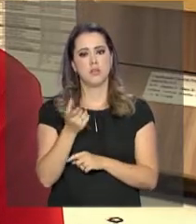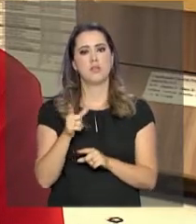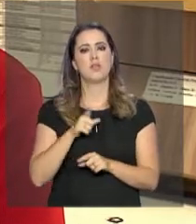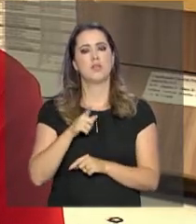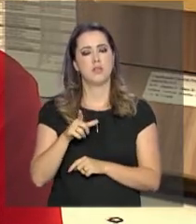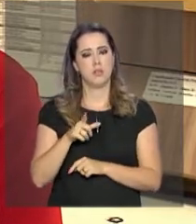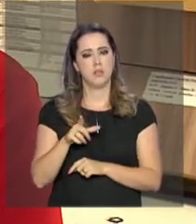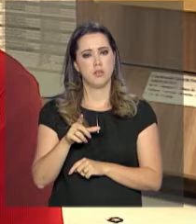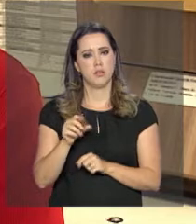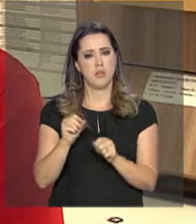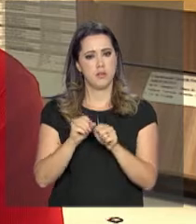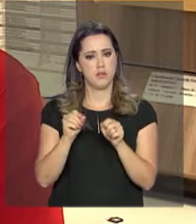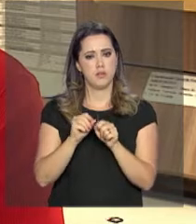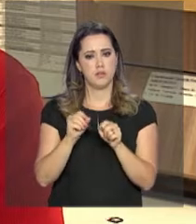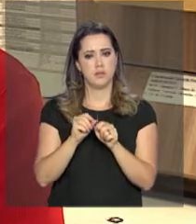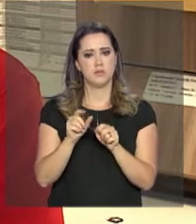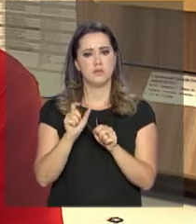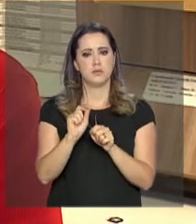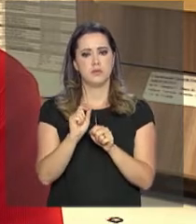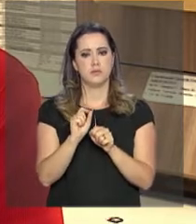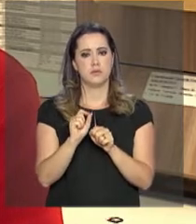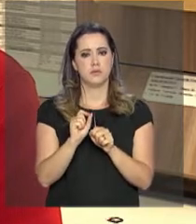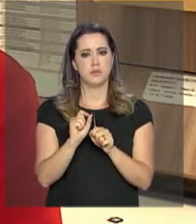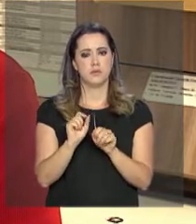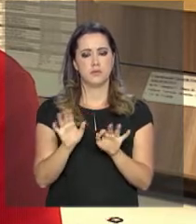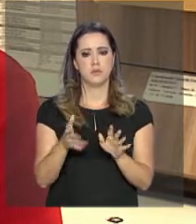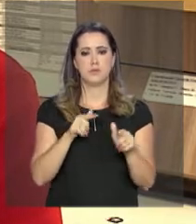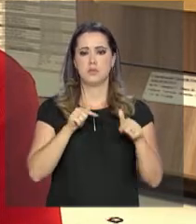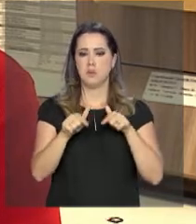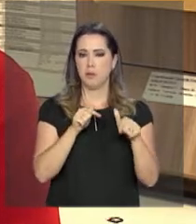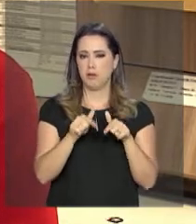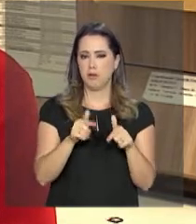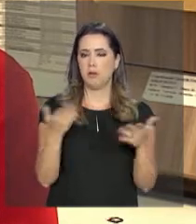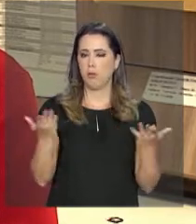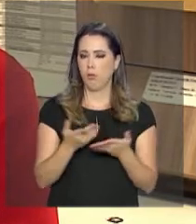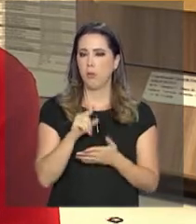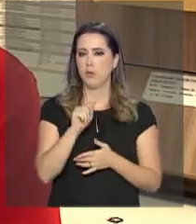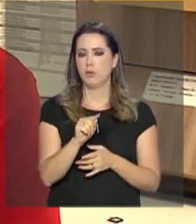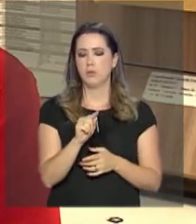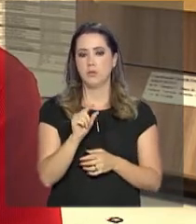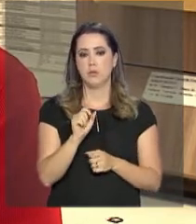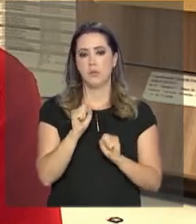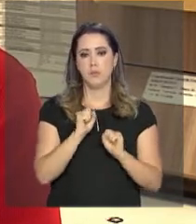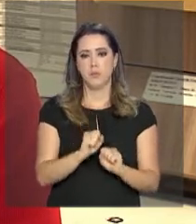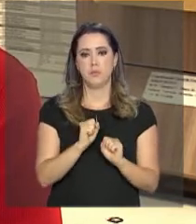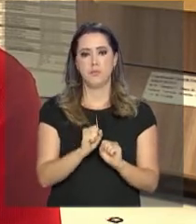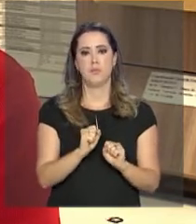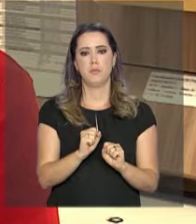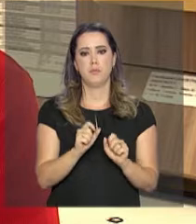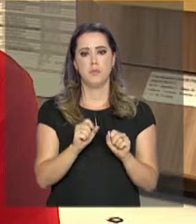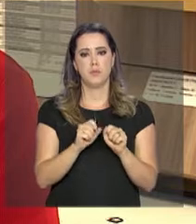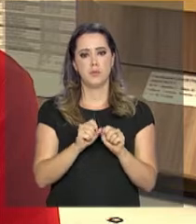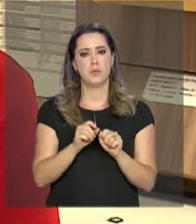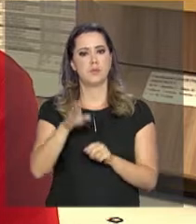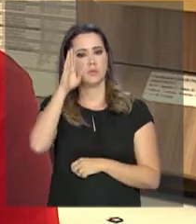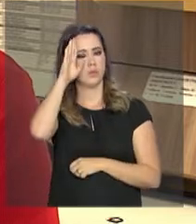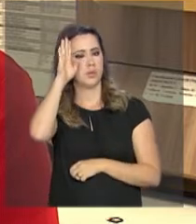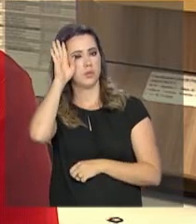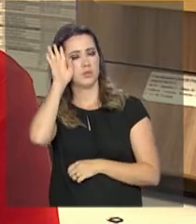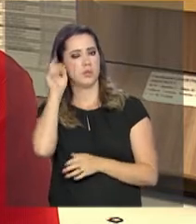fazer acho que com esse emprego tenho agora eu posso é pagar uma faculdade